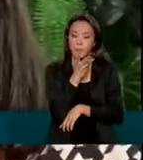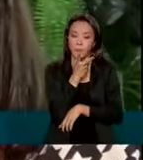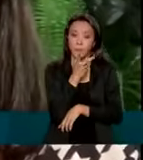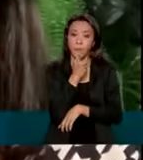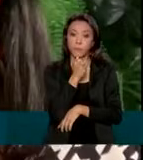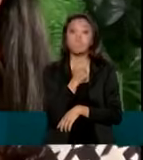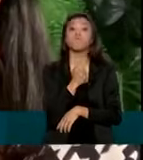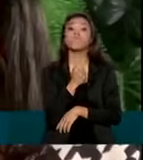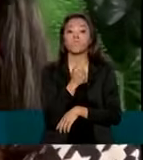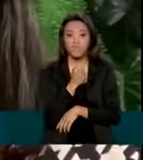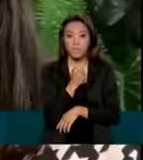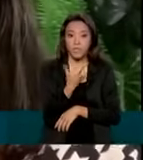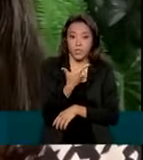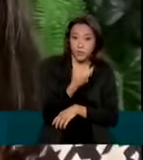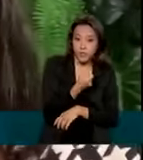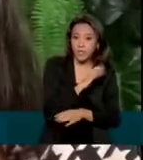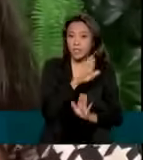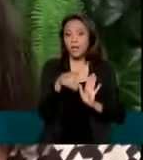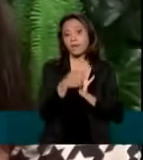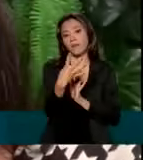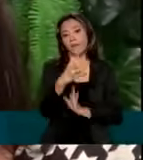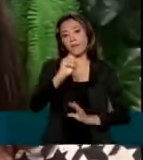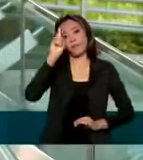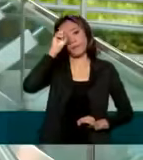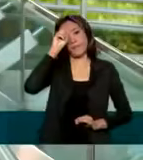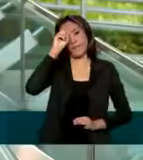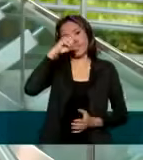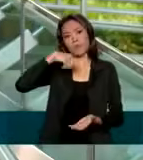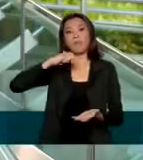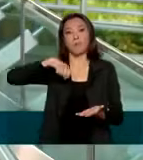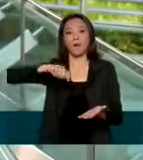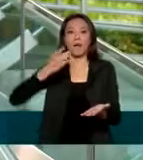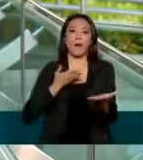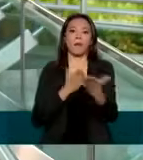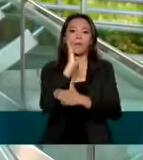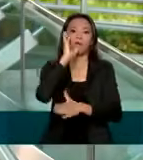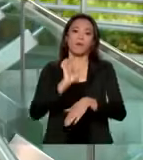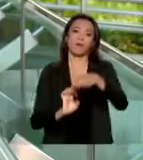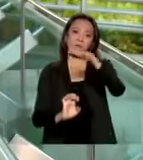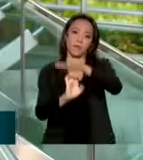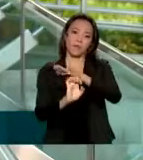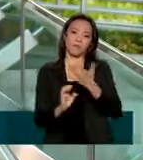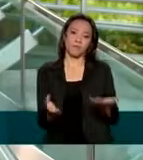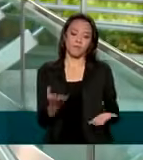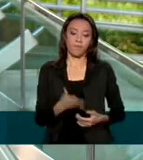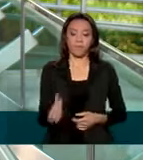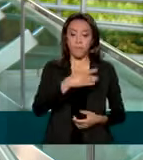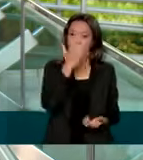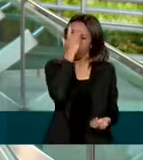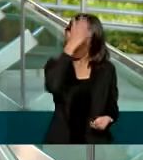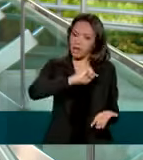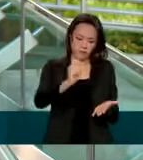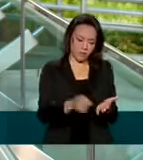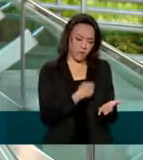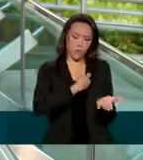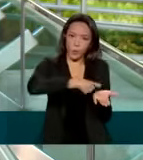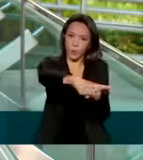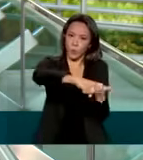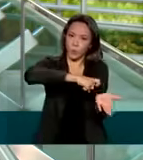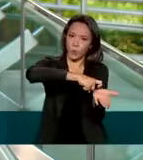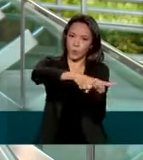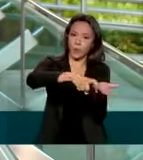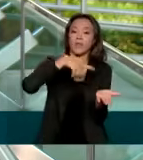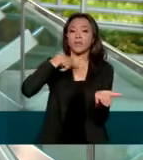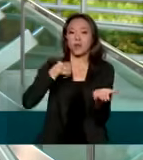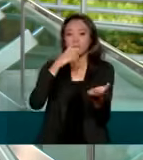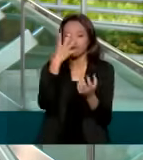menos de 20 a 40 dias para registrar uma empresa. Ter uma assinatura digital é fácil. Ela pode ser feita por meio da